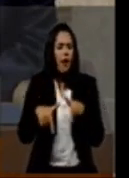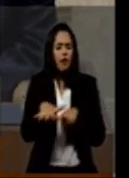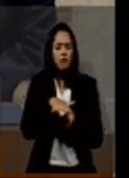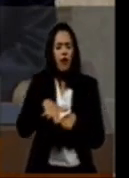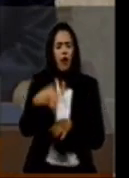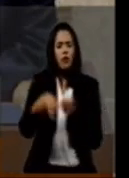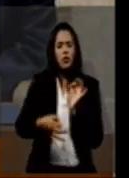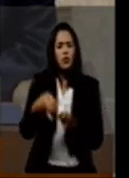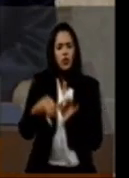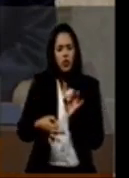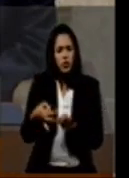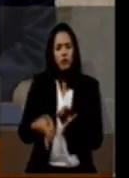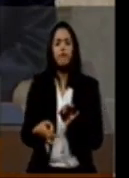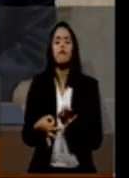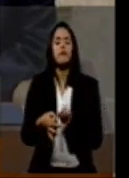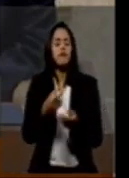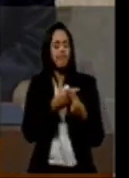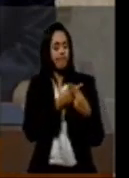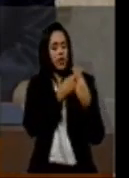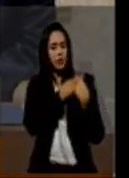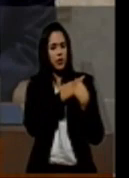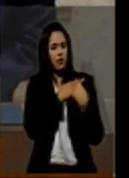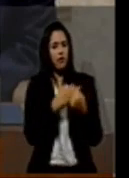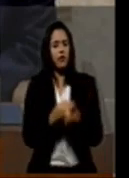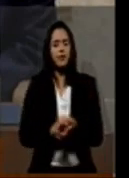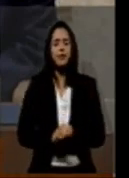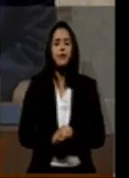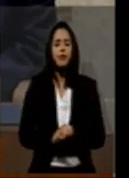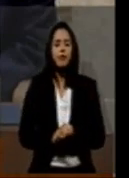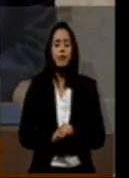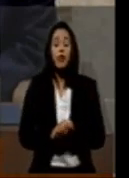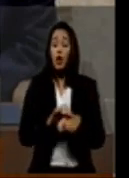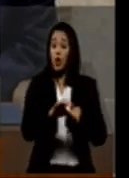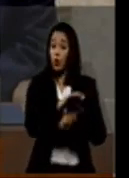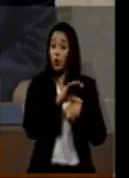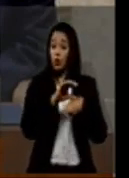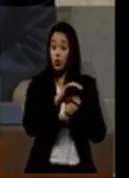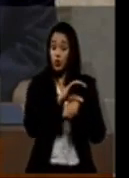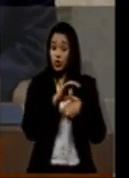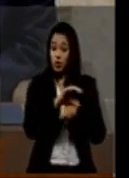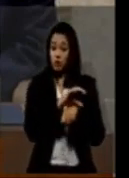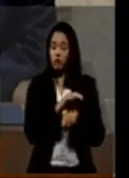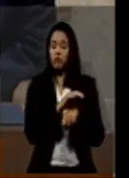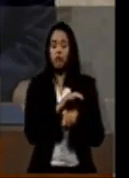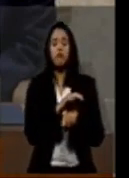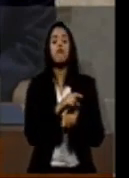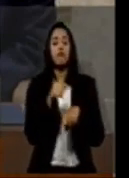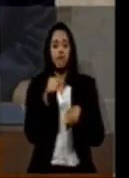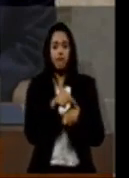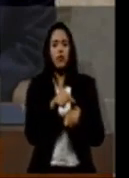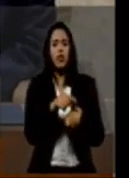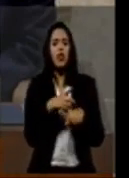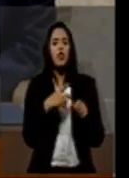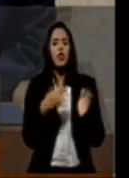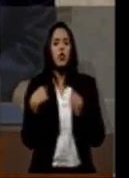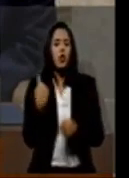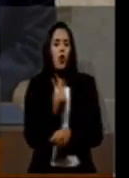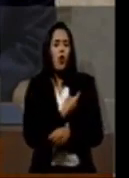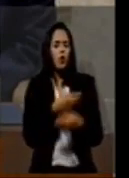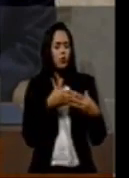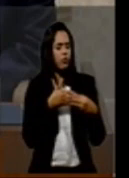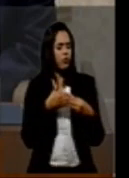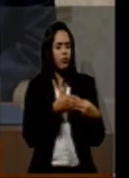eficiente transparente e responsável a constituição da república será nossa guia